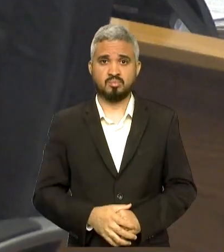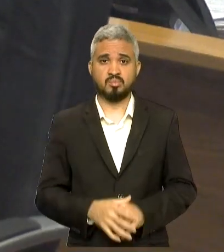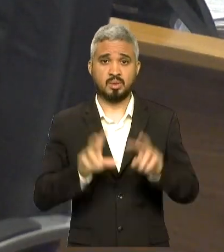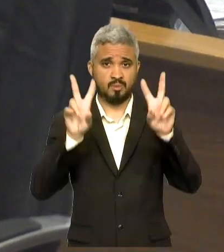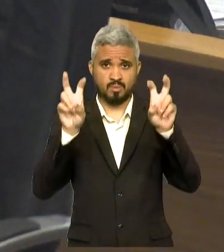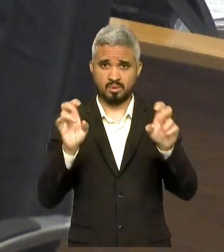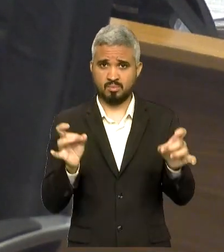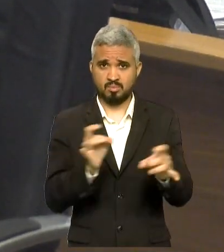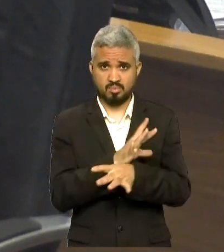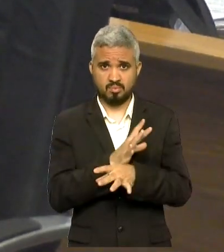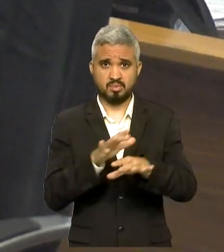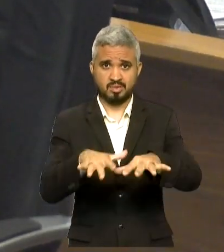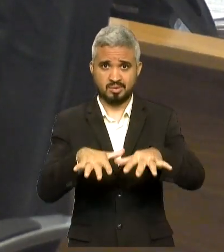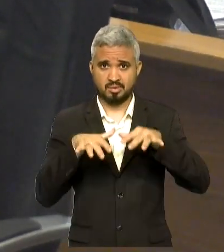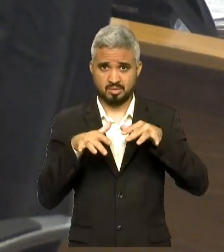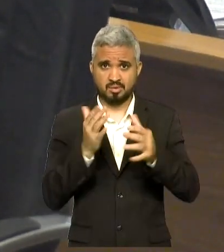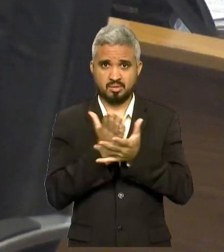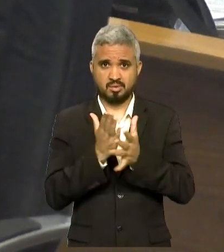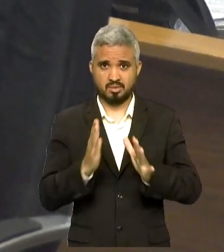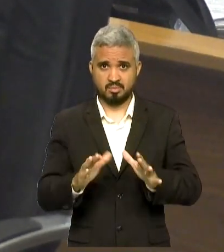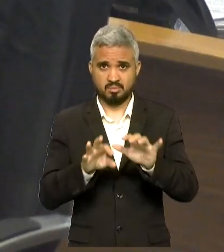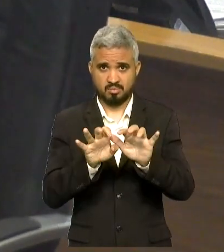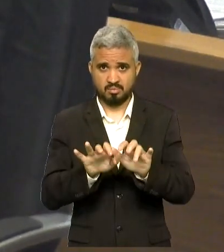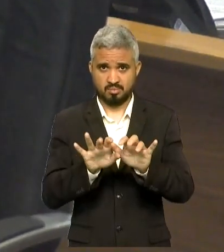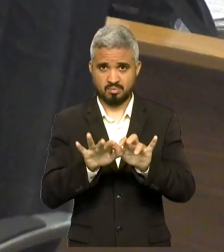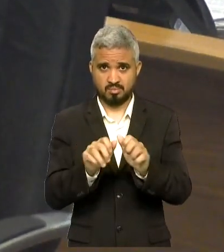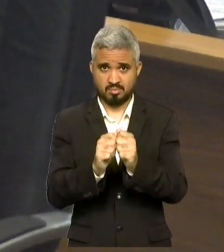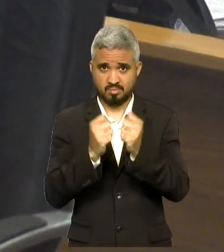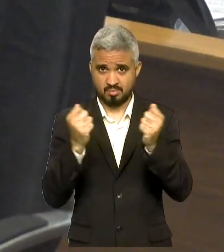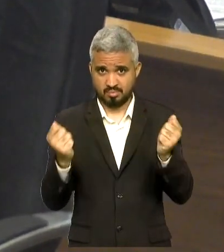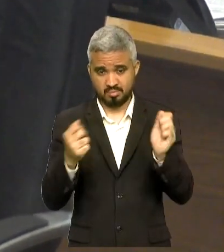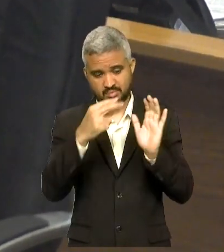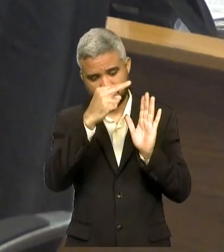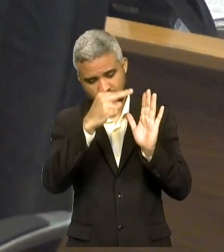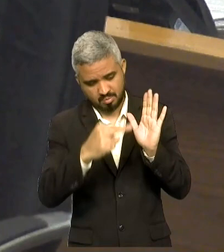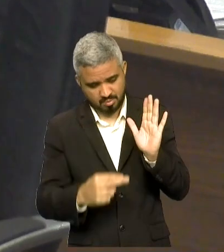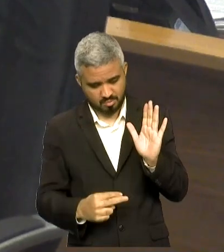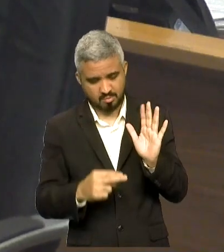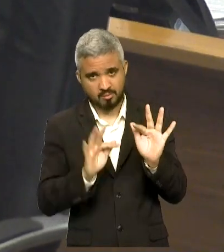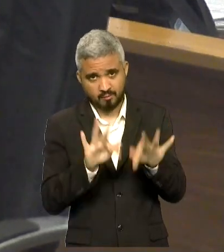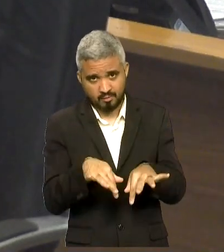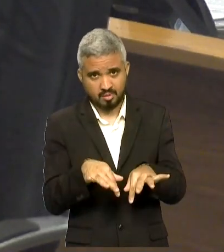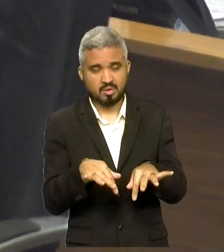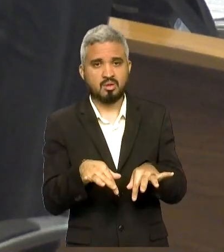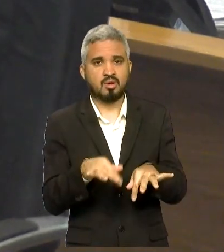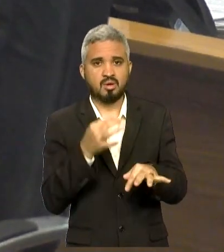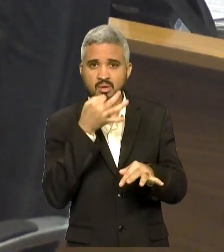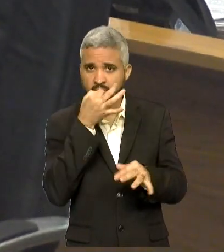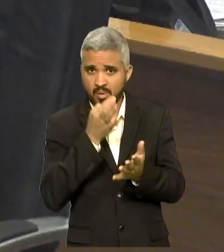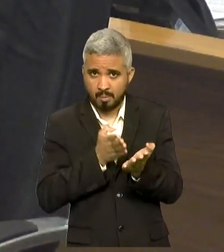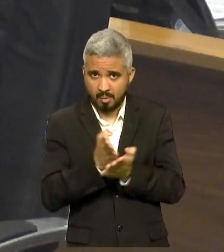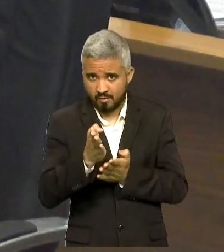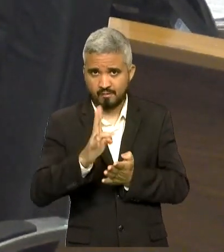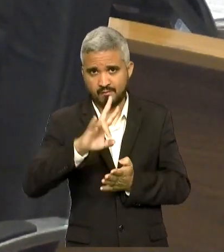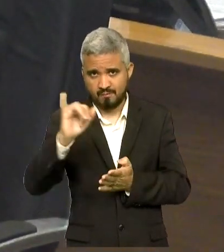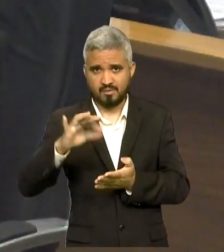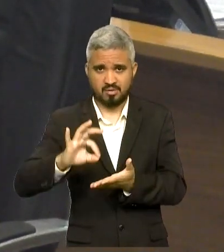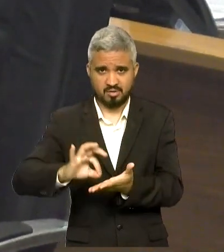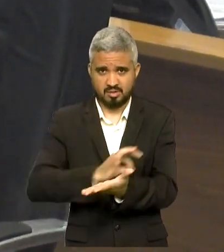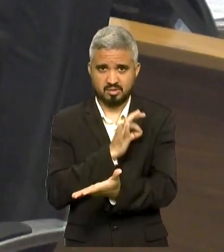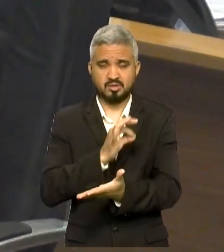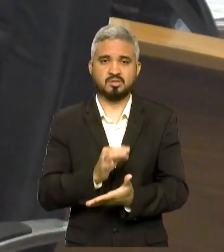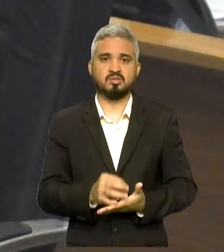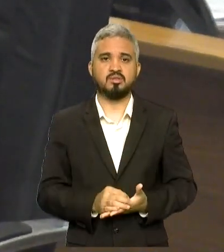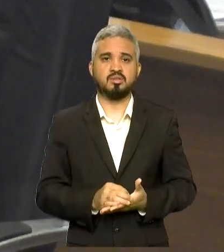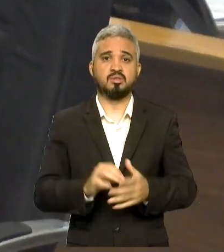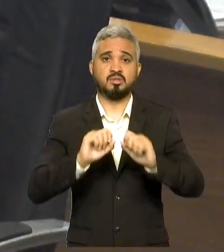sessão foi encerrada e lavrada a presente ata, que, lida e aprovada, será devidamente assinada. Plenário do deputado Najib Aiko, do Palácio Manuel